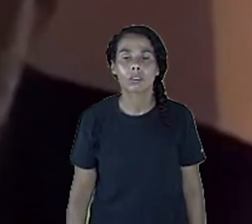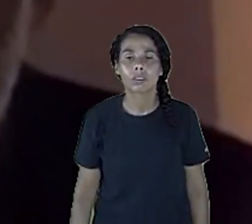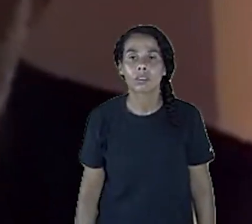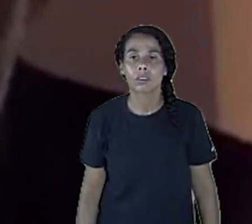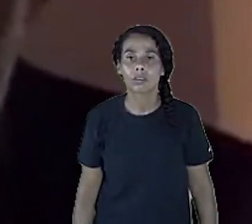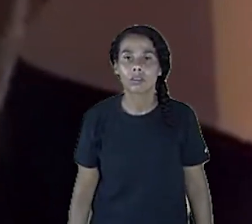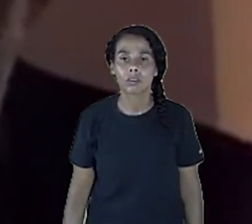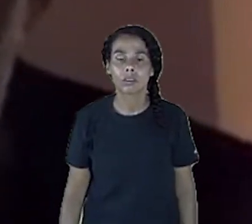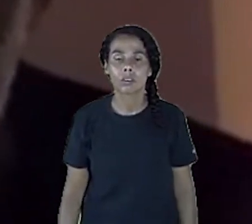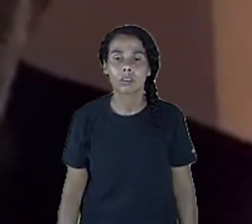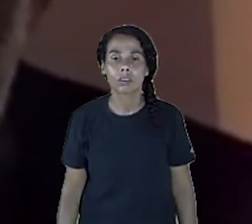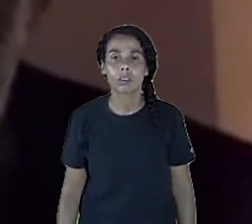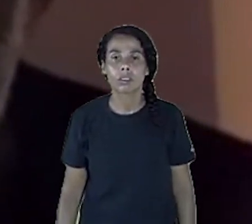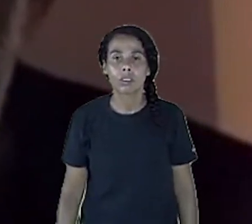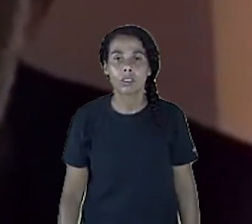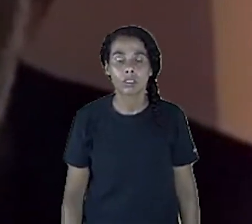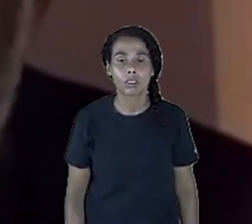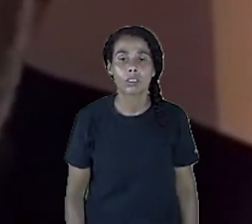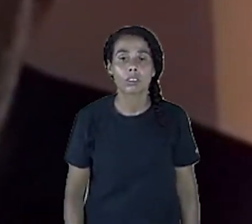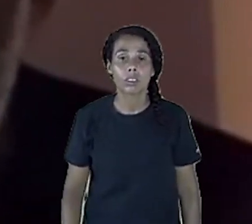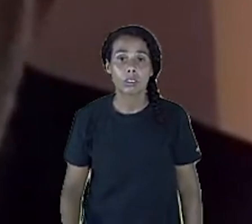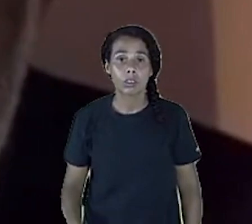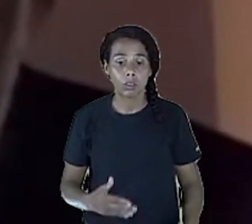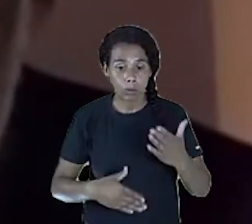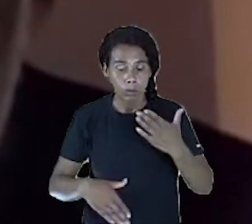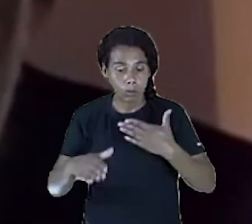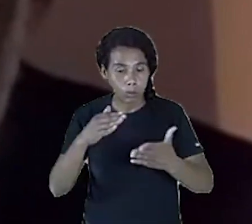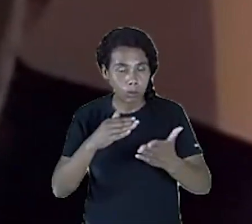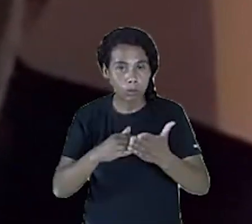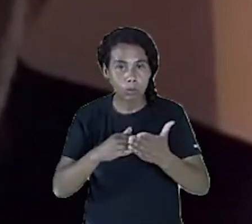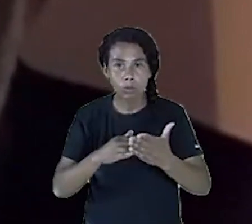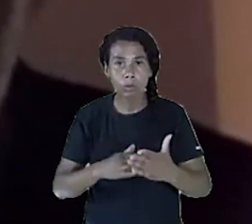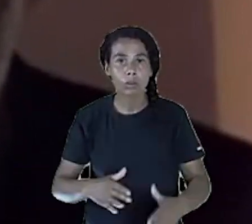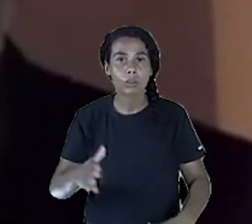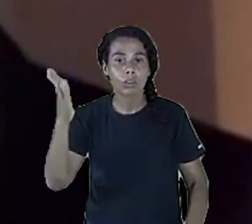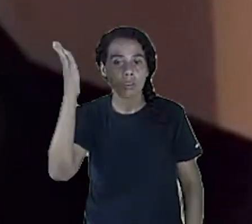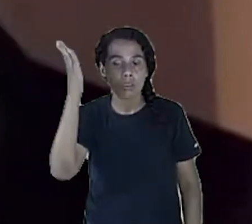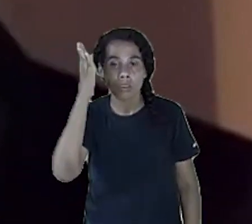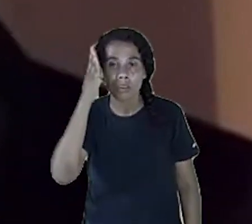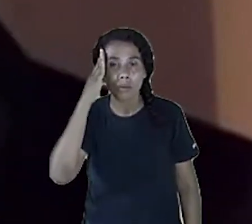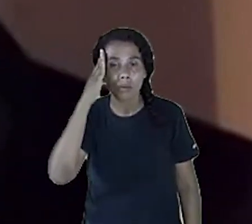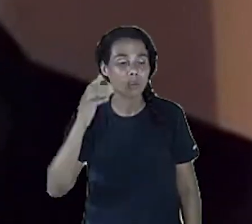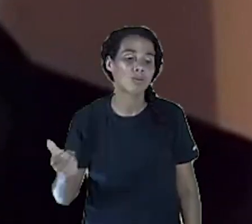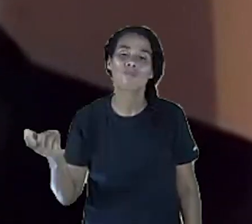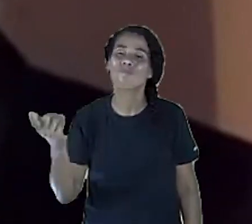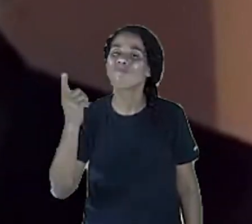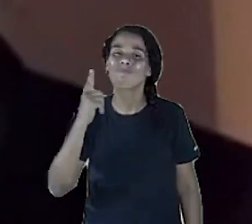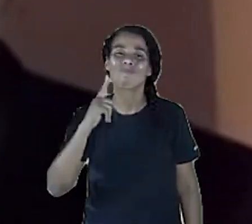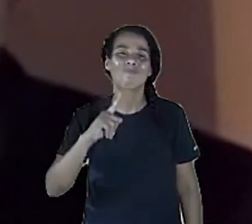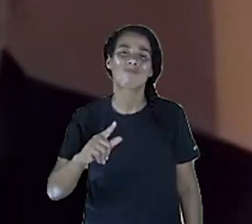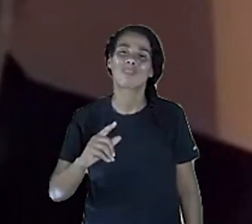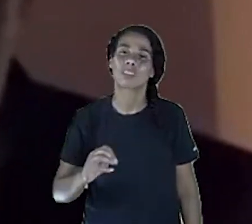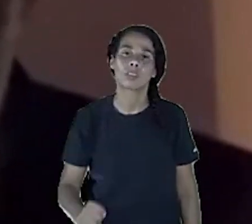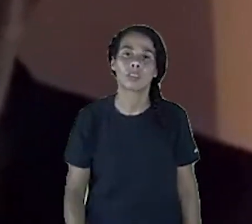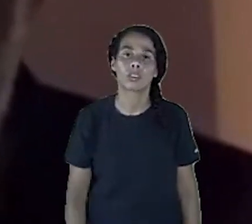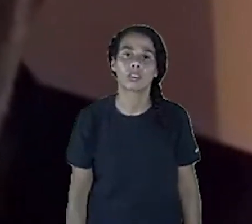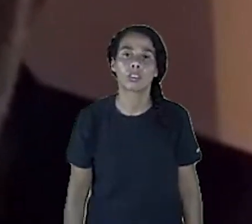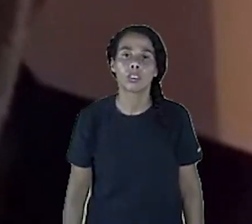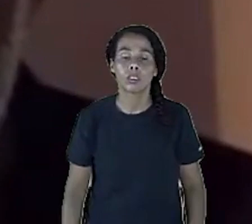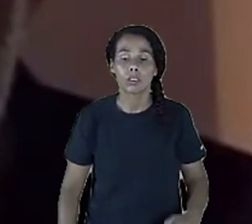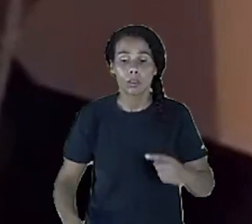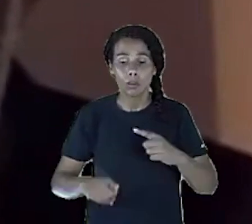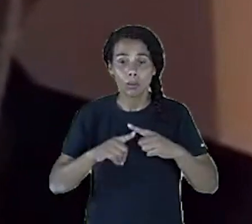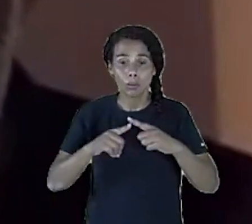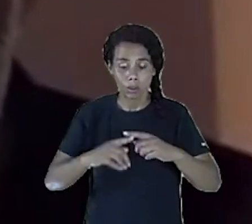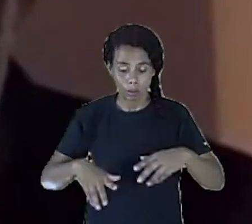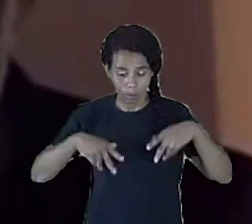inalcançável por nós, porque nós não alcançamos a dimensão nem, enfim, dessa grande, última,